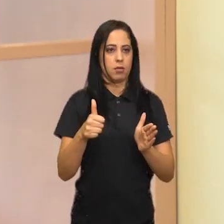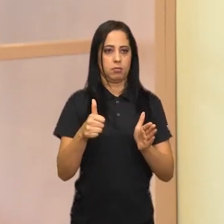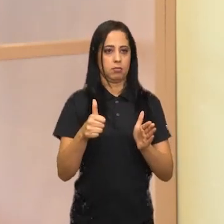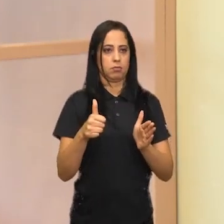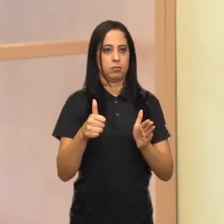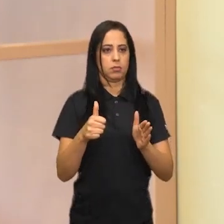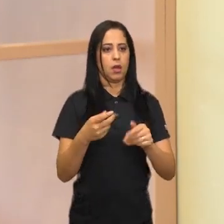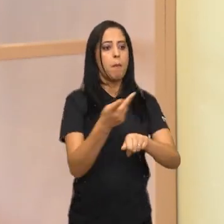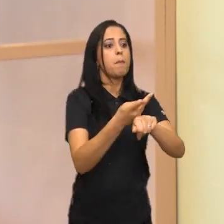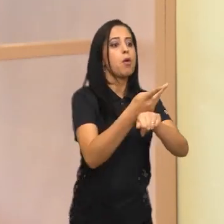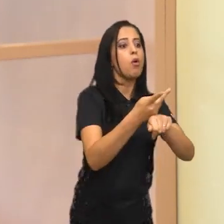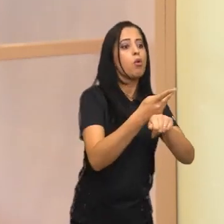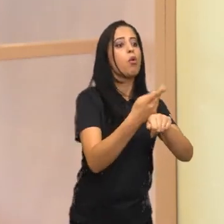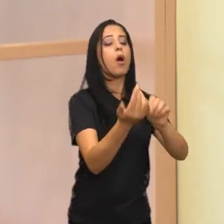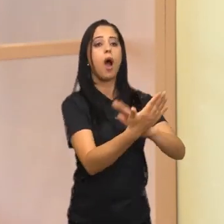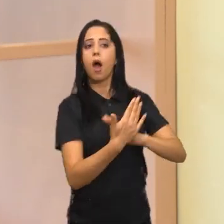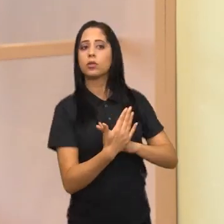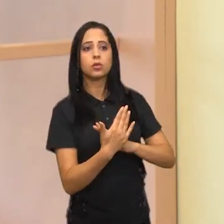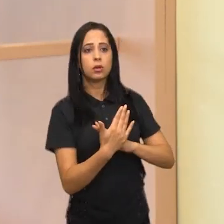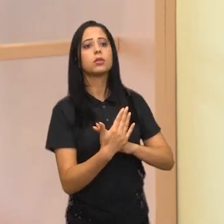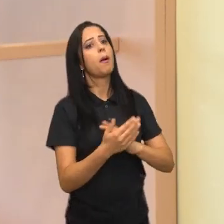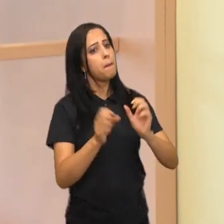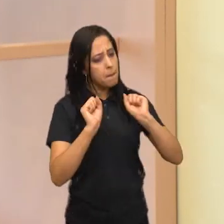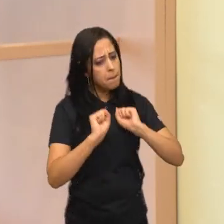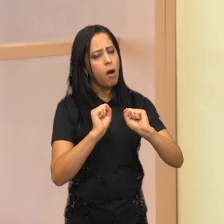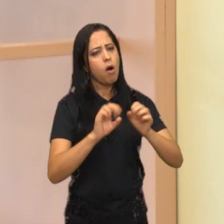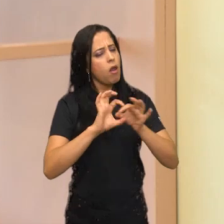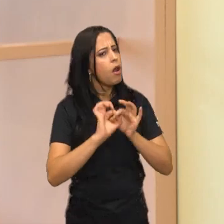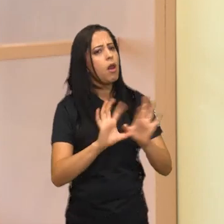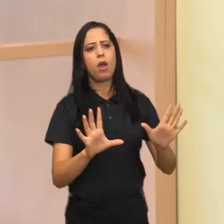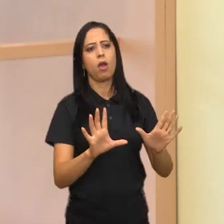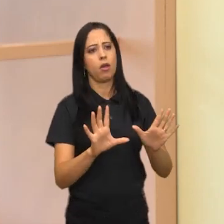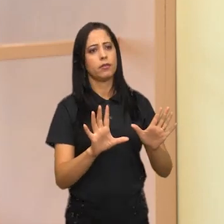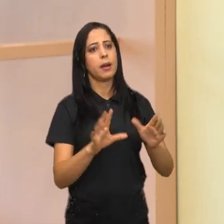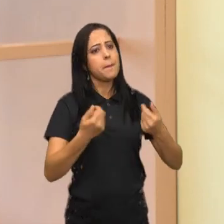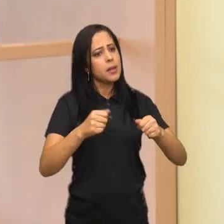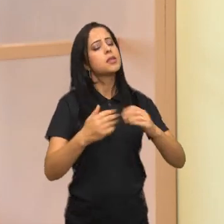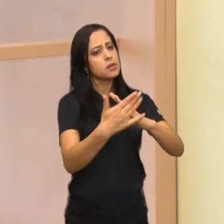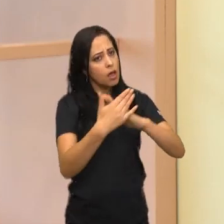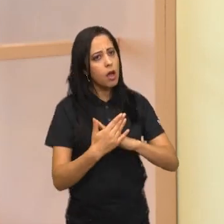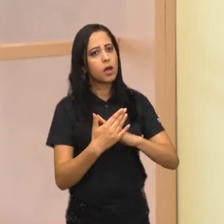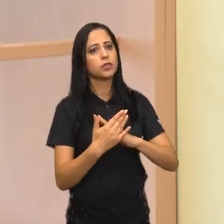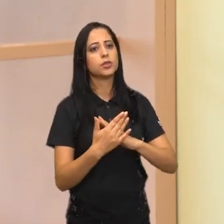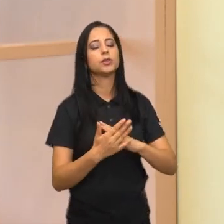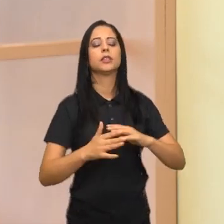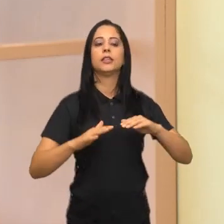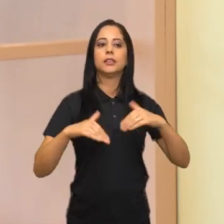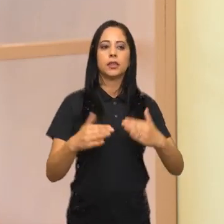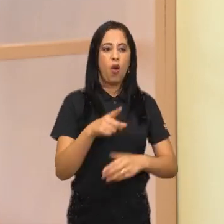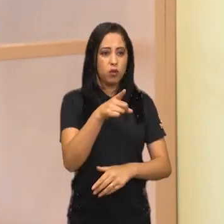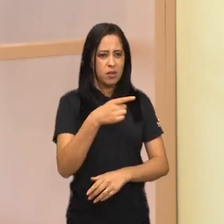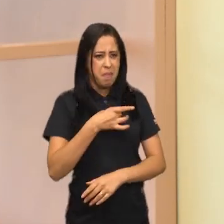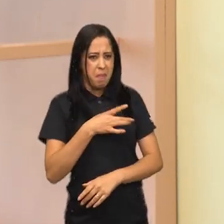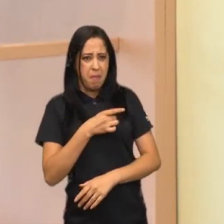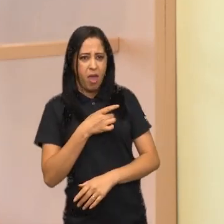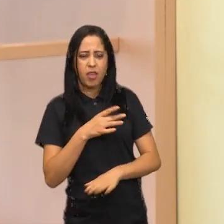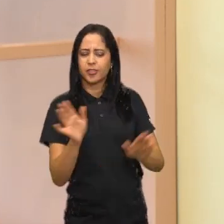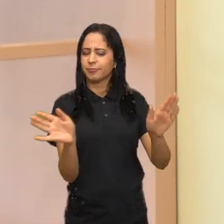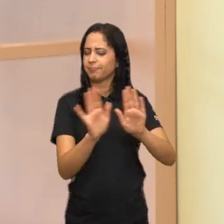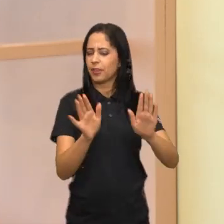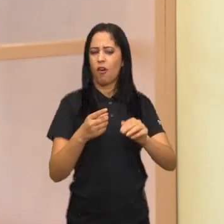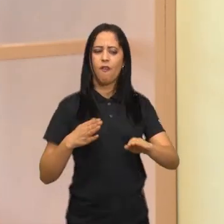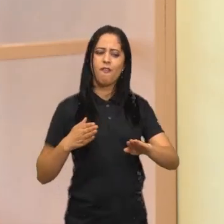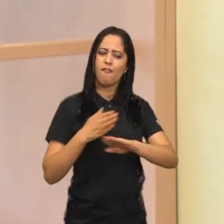procurem ajuda. Ninguém consegue se salvar de um afogamento puxando o próprio cabelo, a gente precisa de ajuda. Então não temam, procurem um